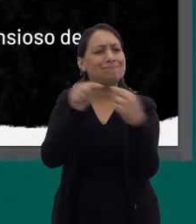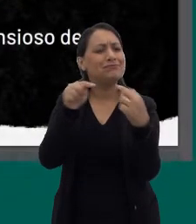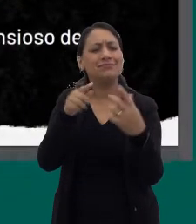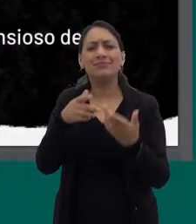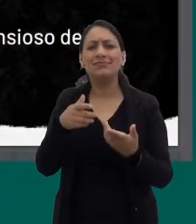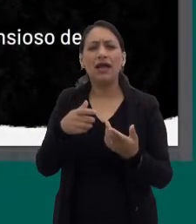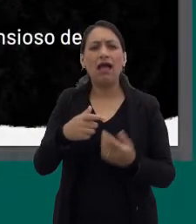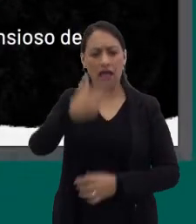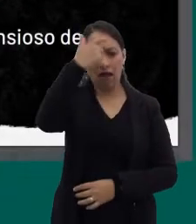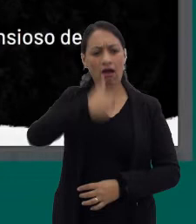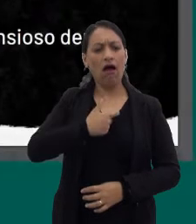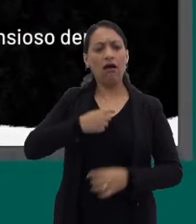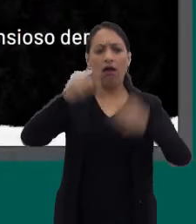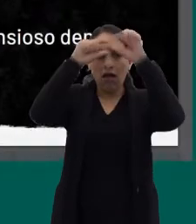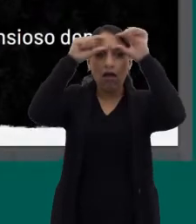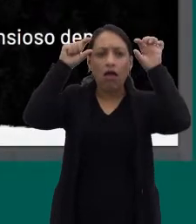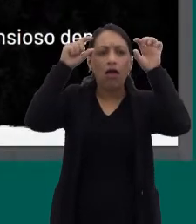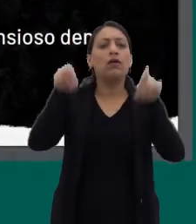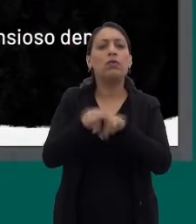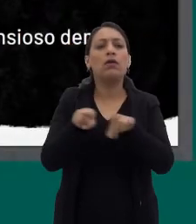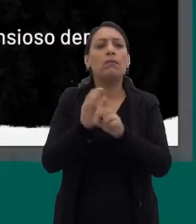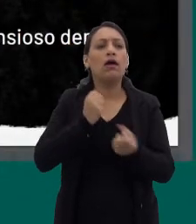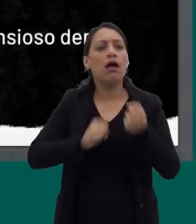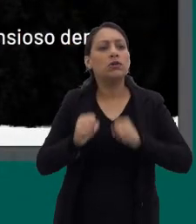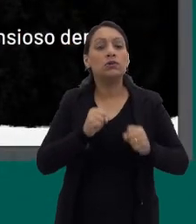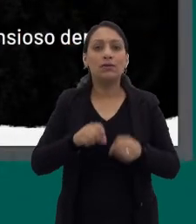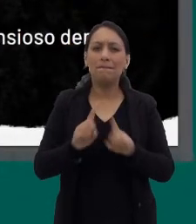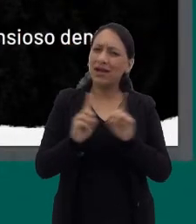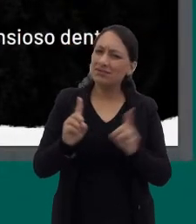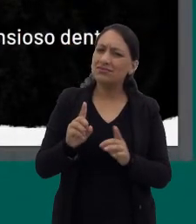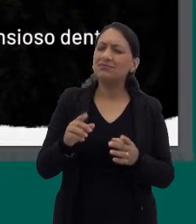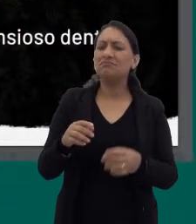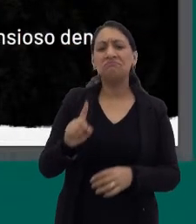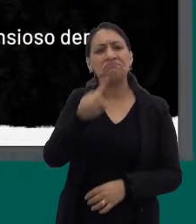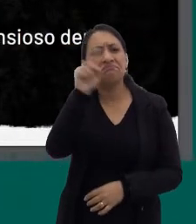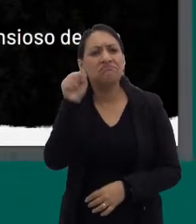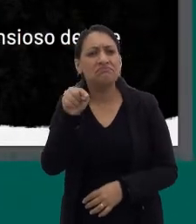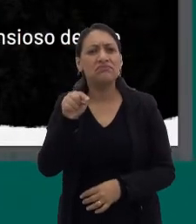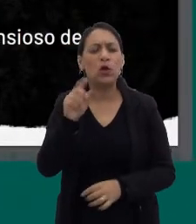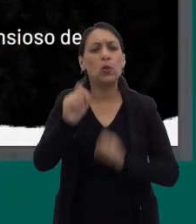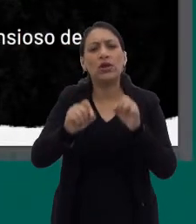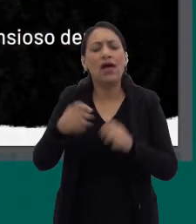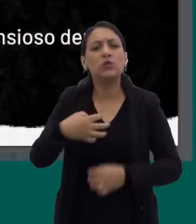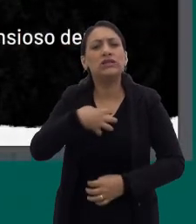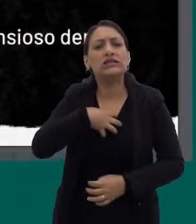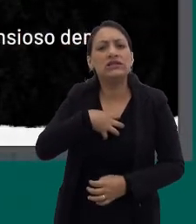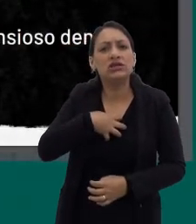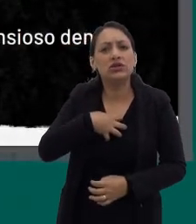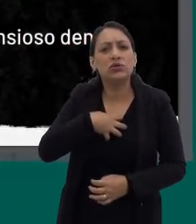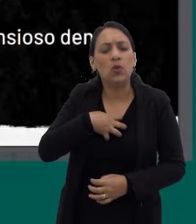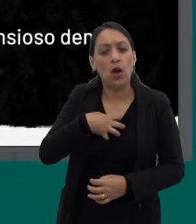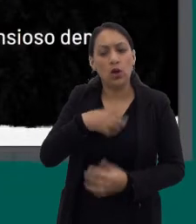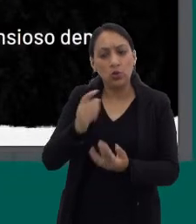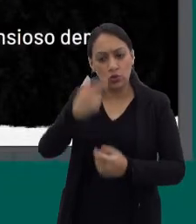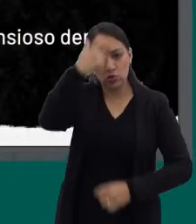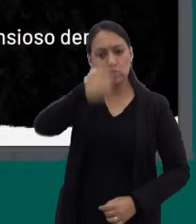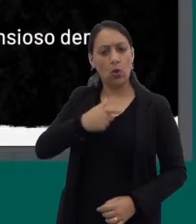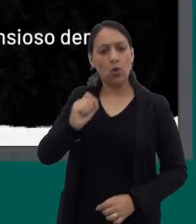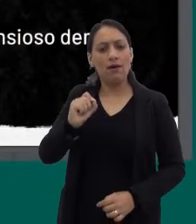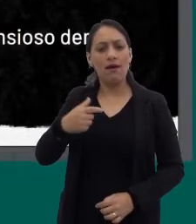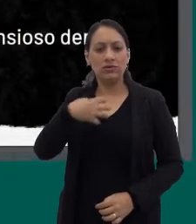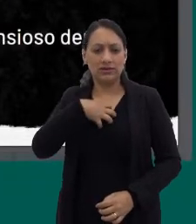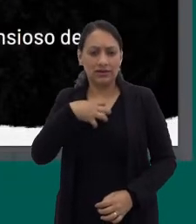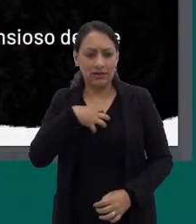se rotulando também. Será que a gente é algo a partir do que a gente sente? Será que eu, por às vezes, de